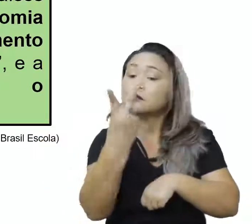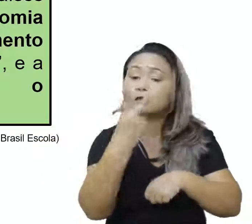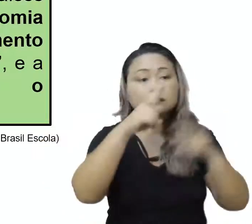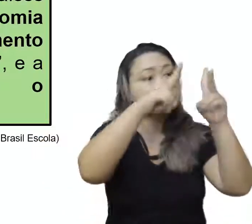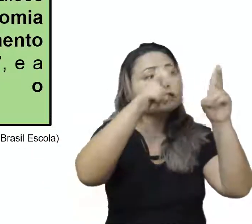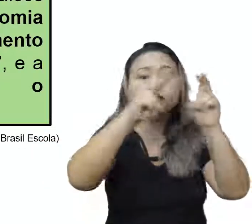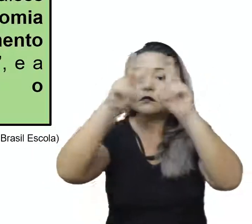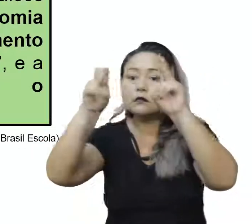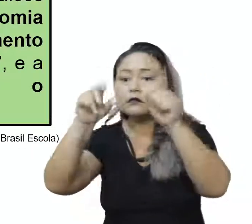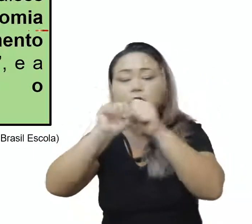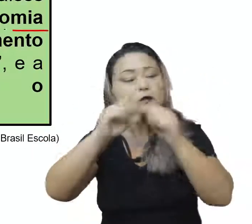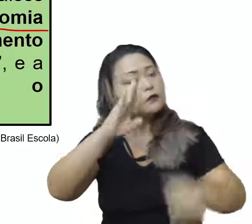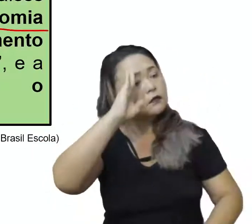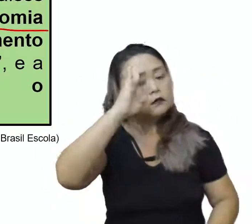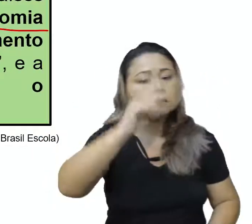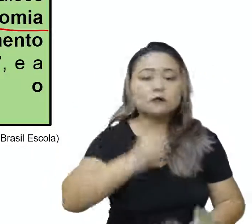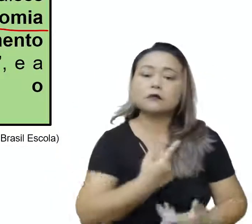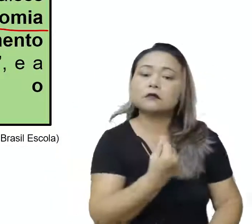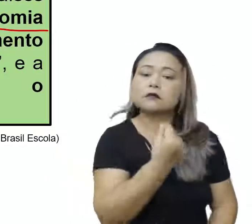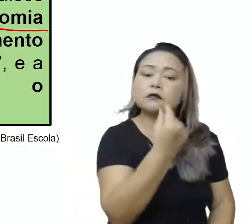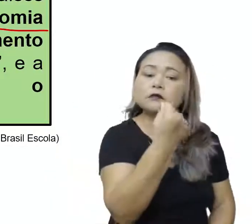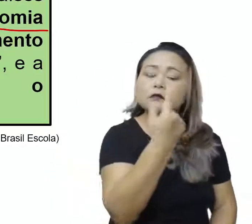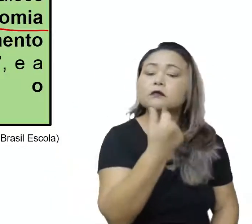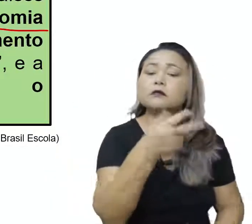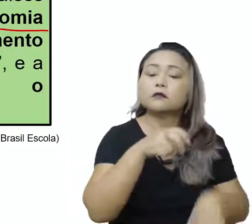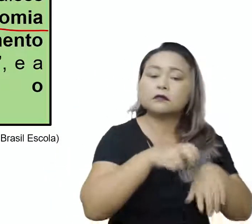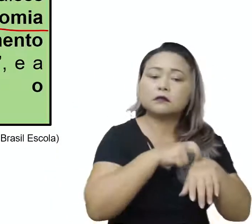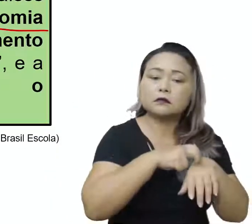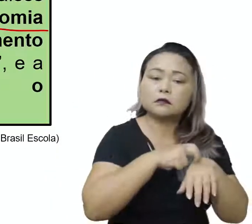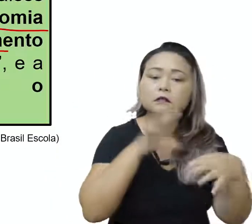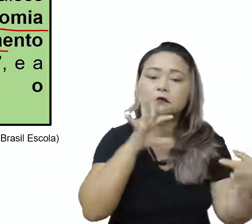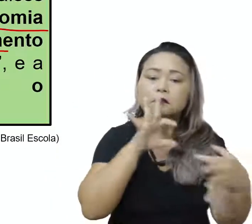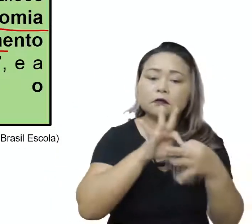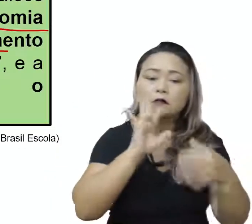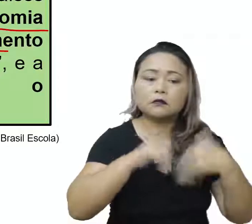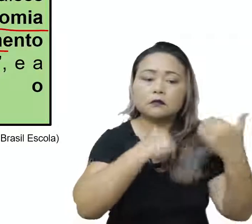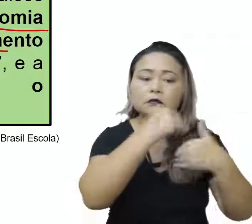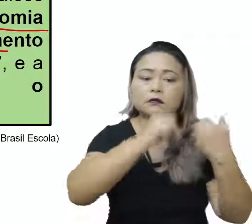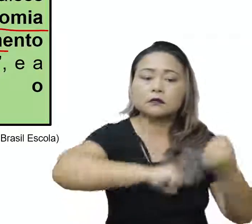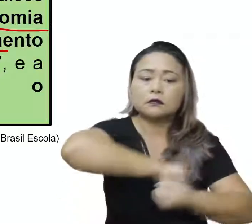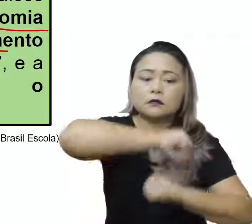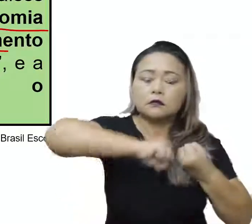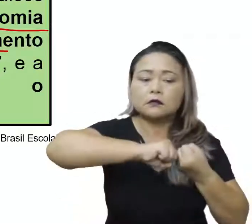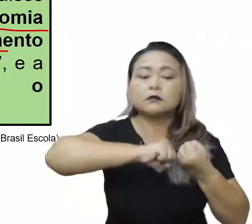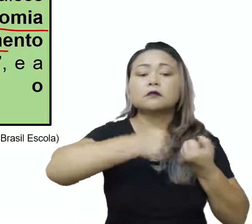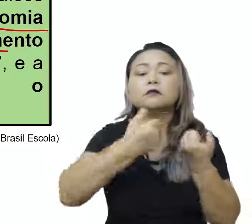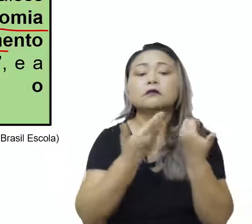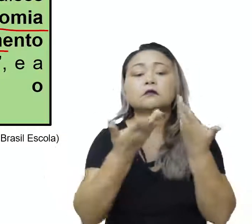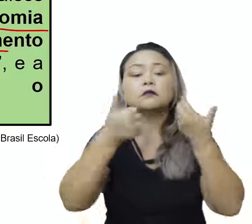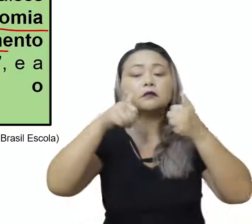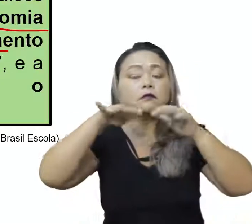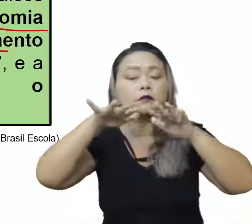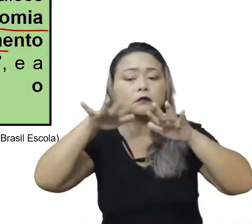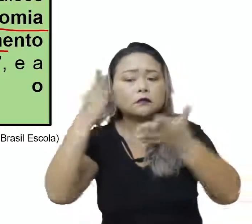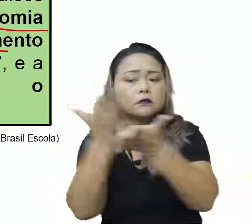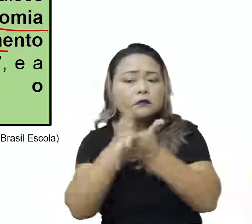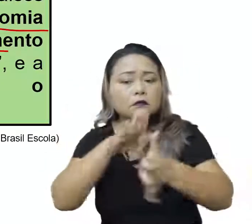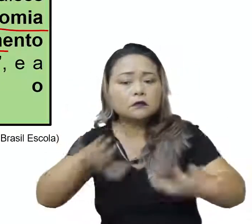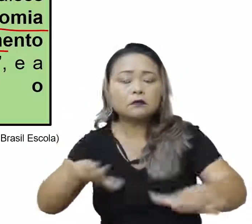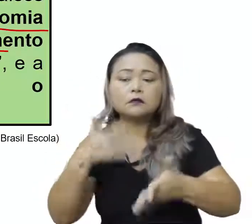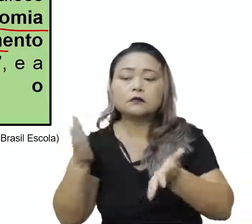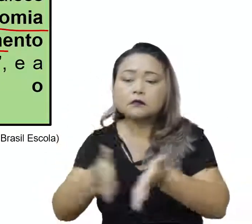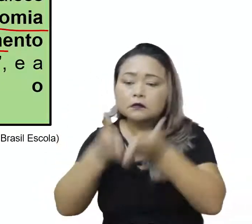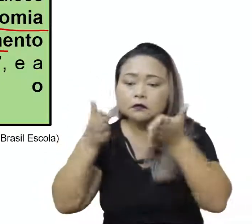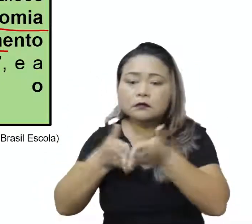Economia verde no contexto do desenvolvimento sustentável e da erradicação da